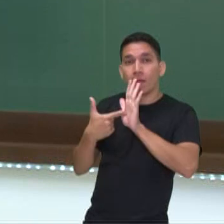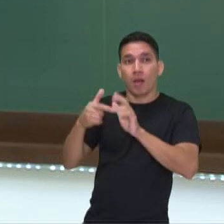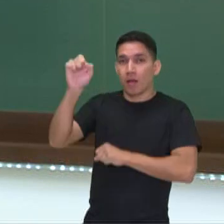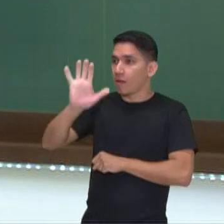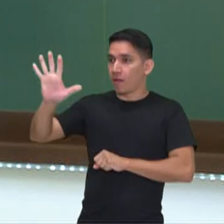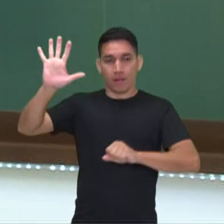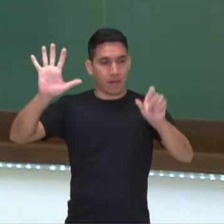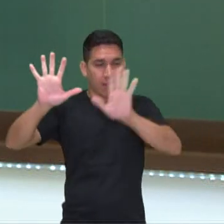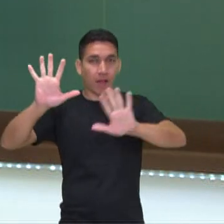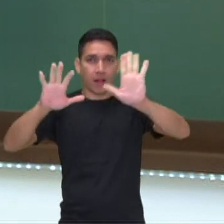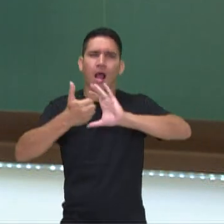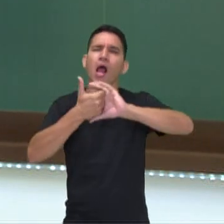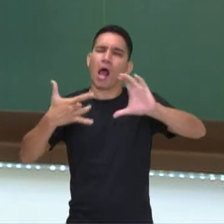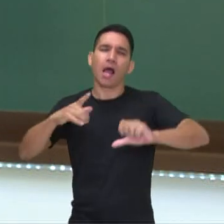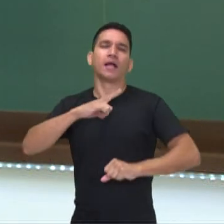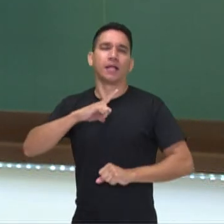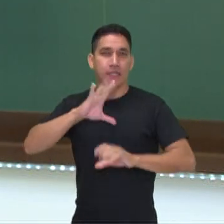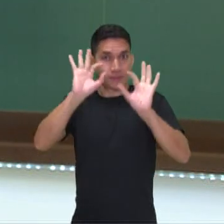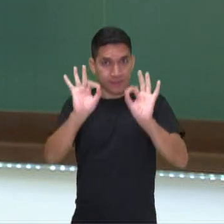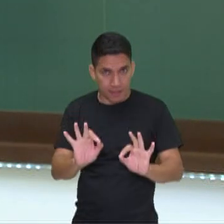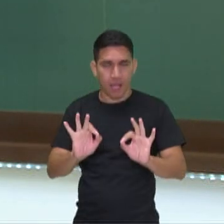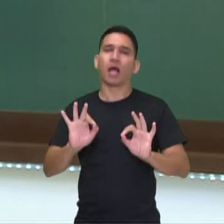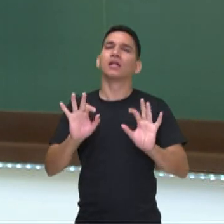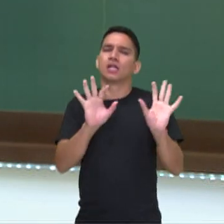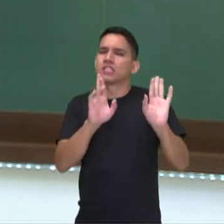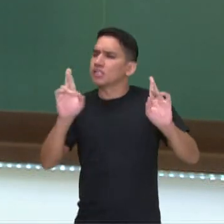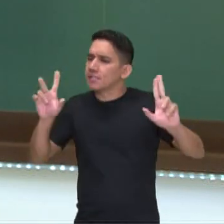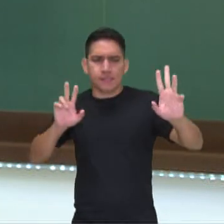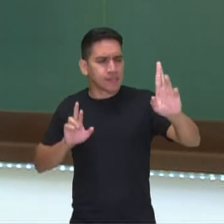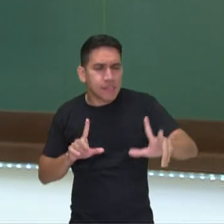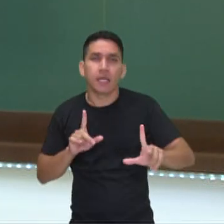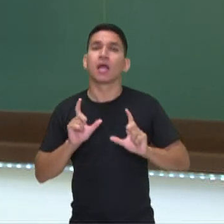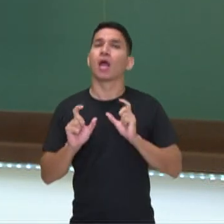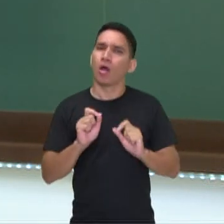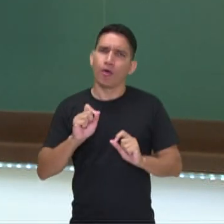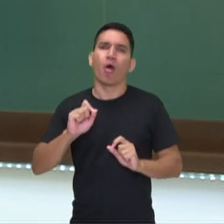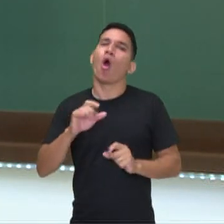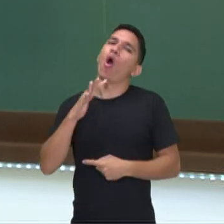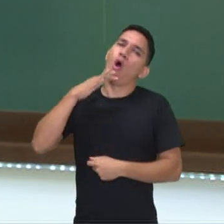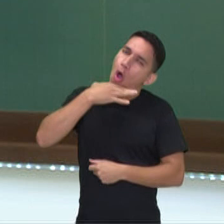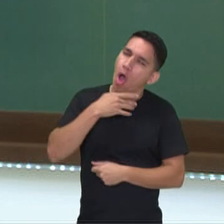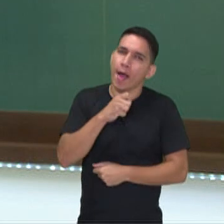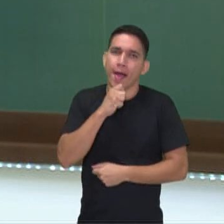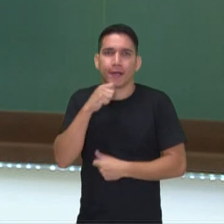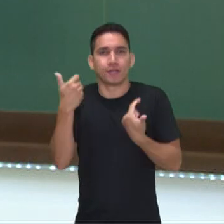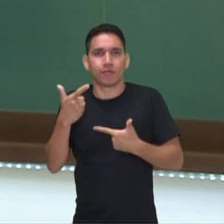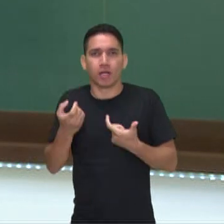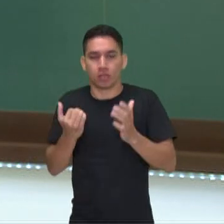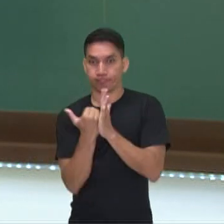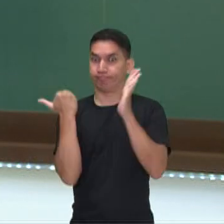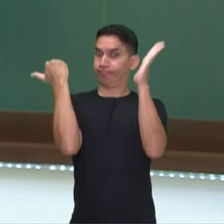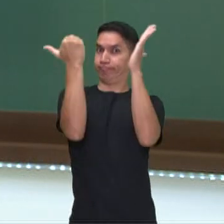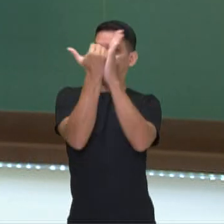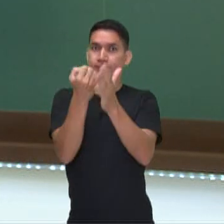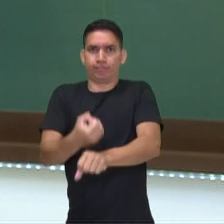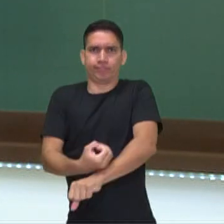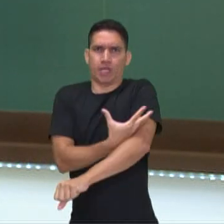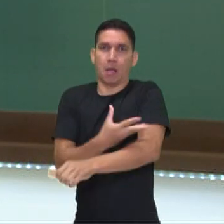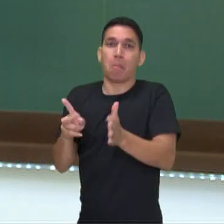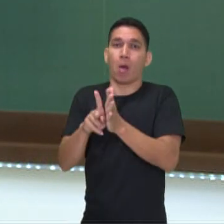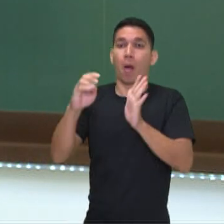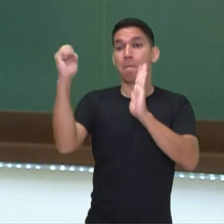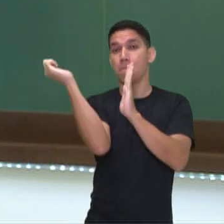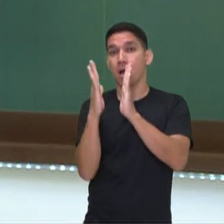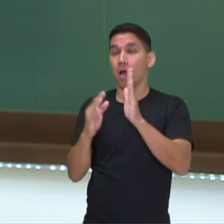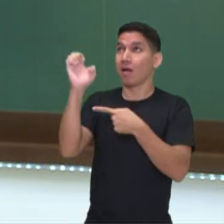certeza a gente colocou as características certinhas, né? A diferenciação, lógico que a gente não tem ainda o excesso de sentimentalismo que tinha no Barroco